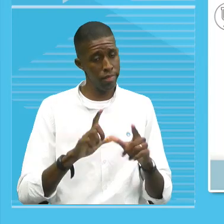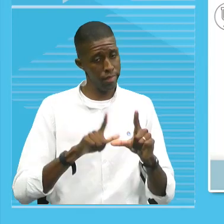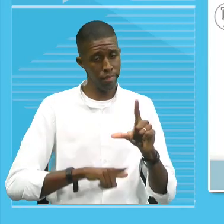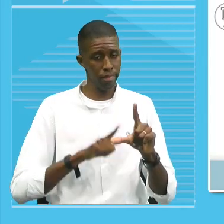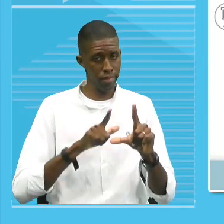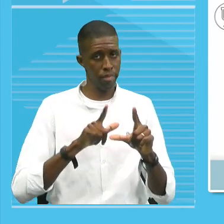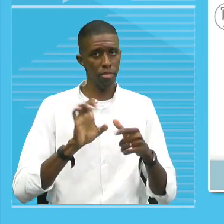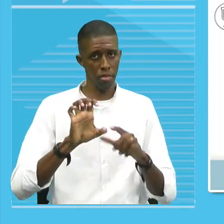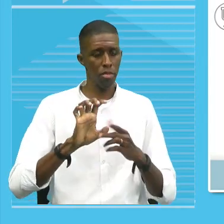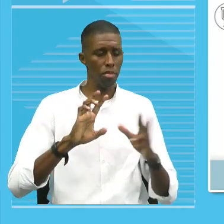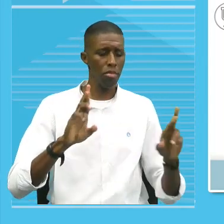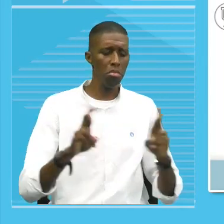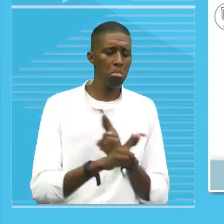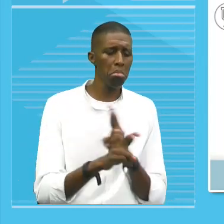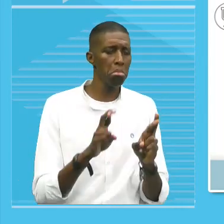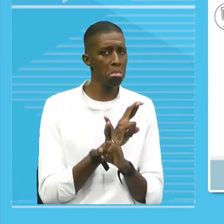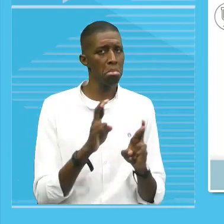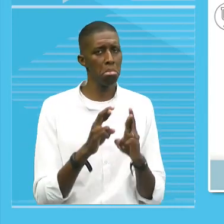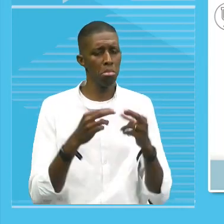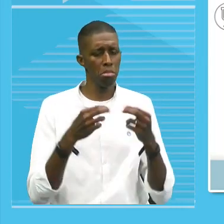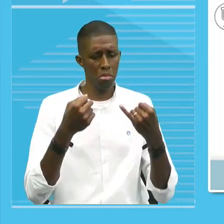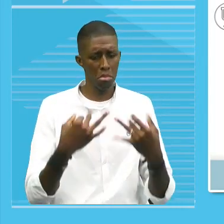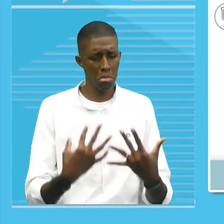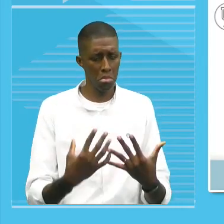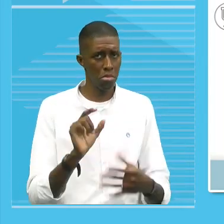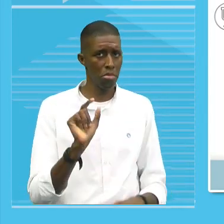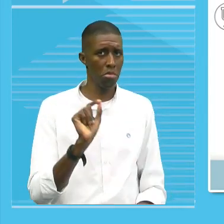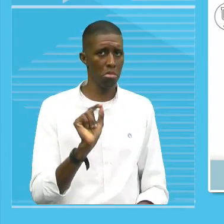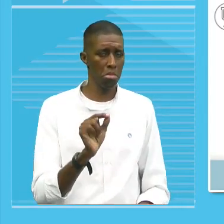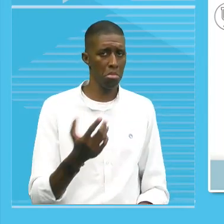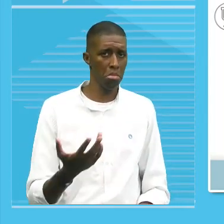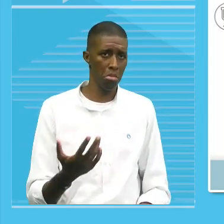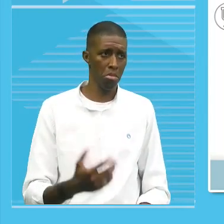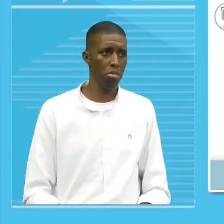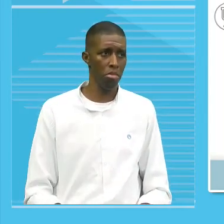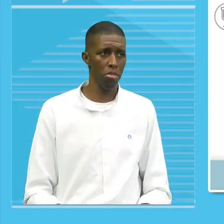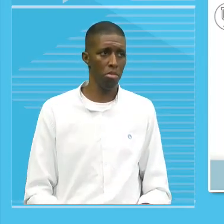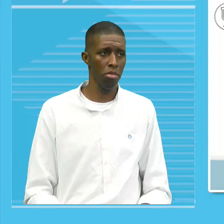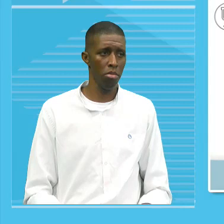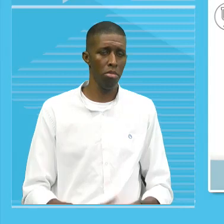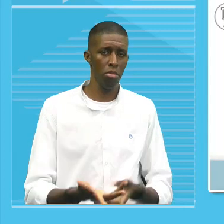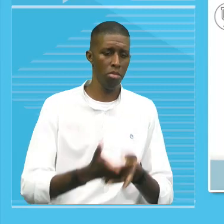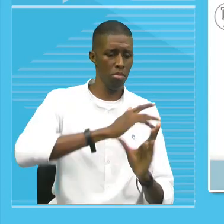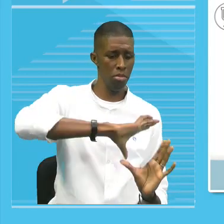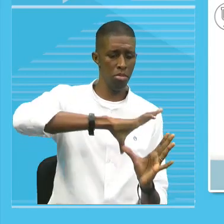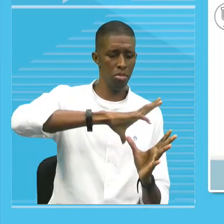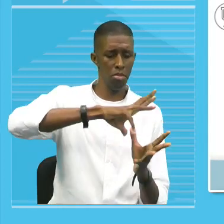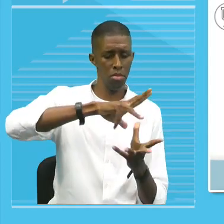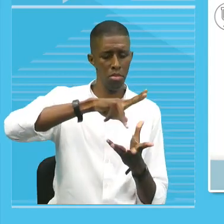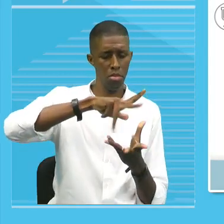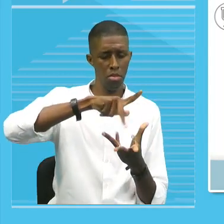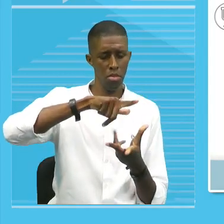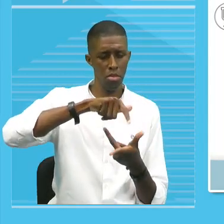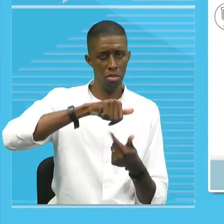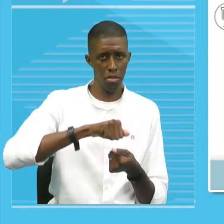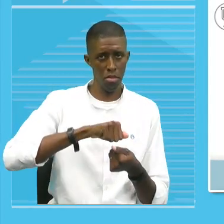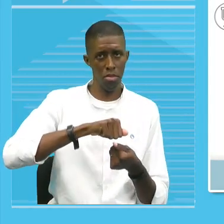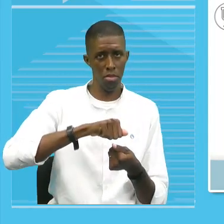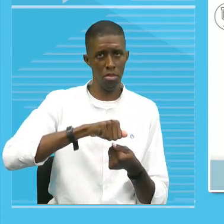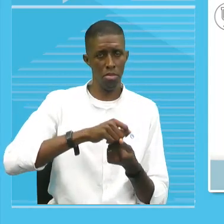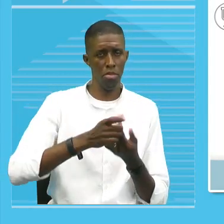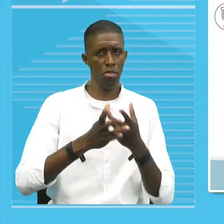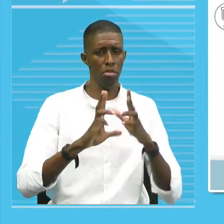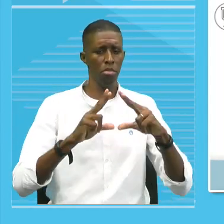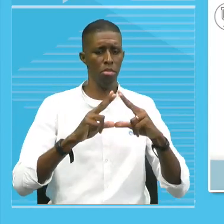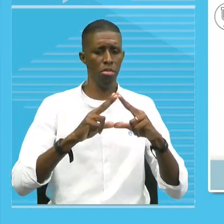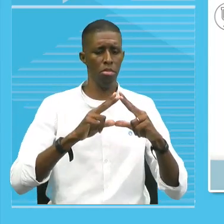a letra é dizer sim rumo em direção a uma definição global de